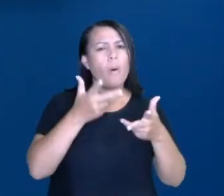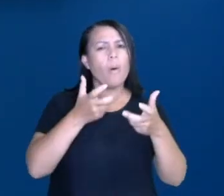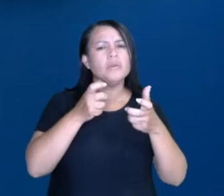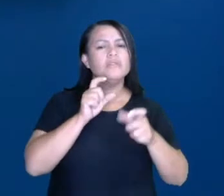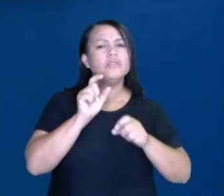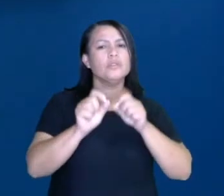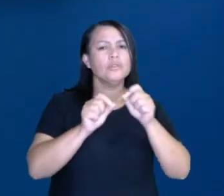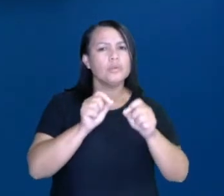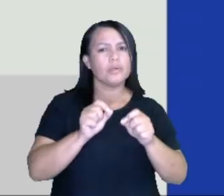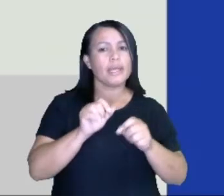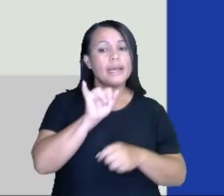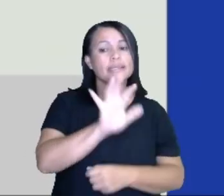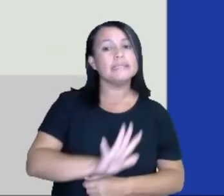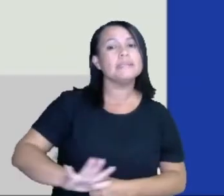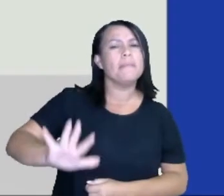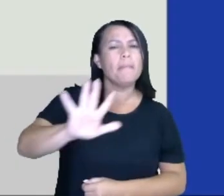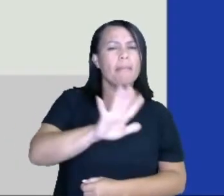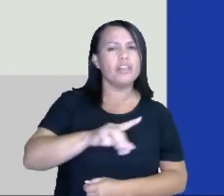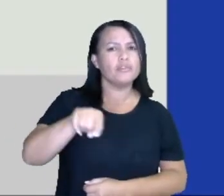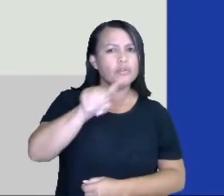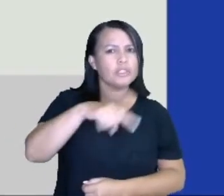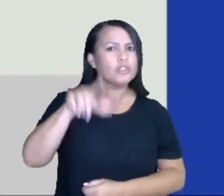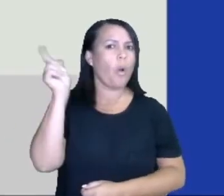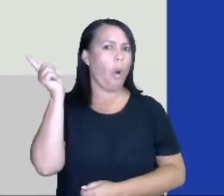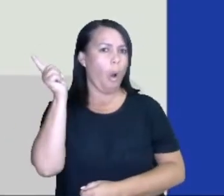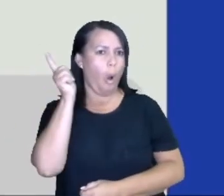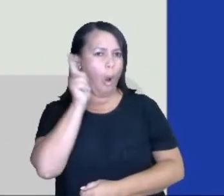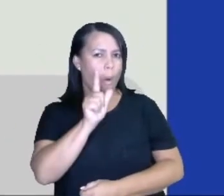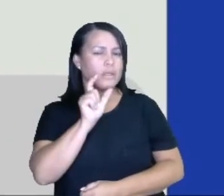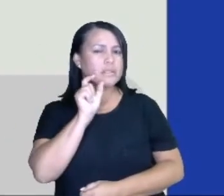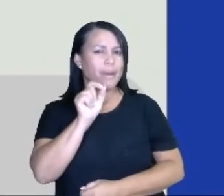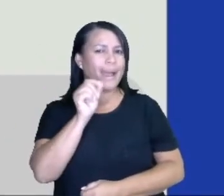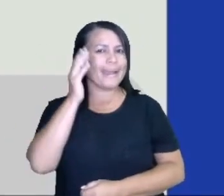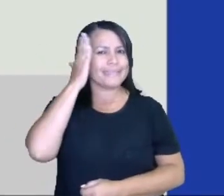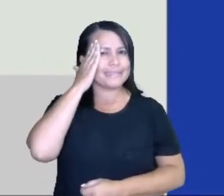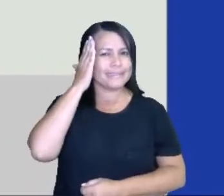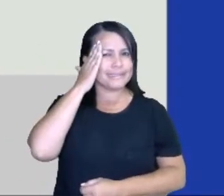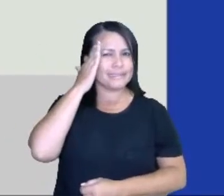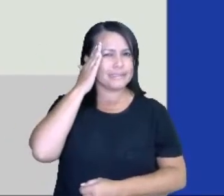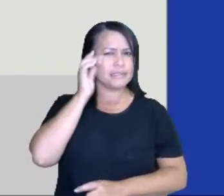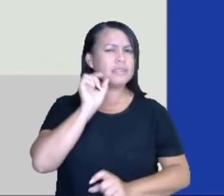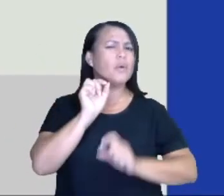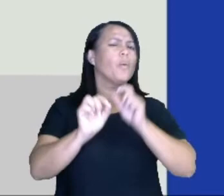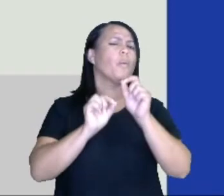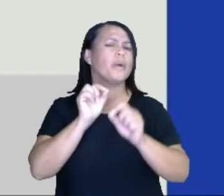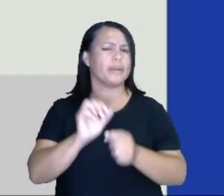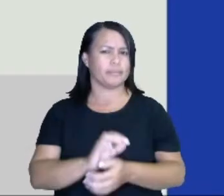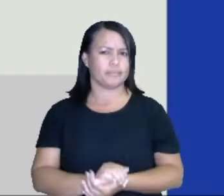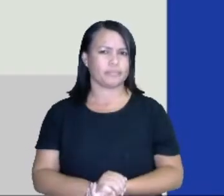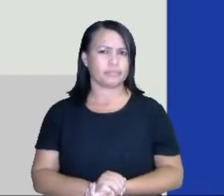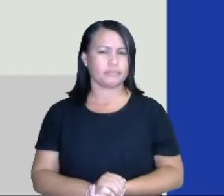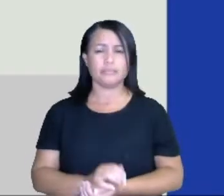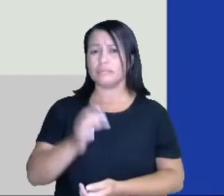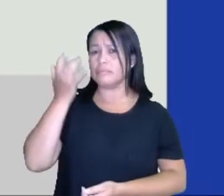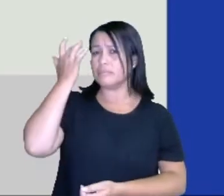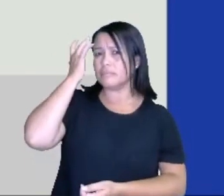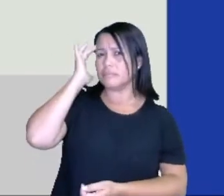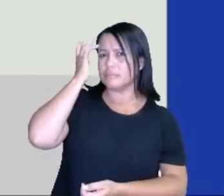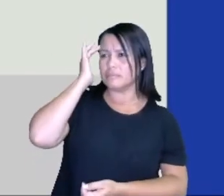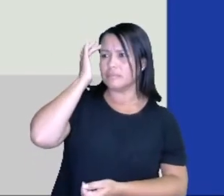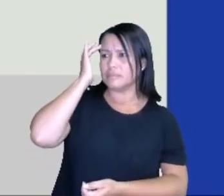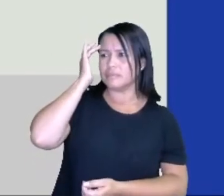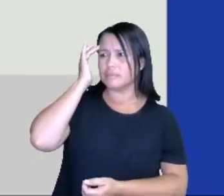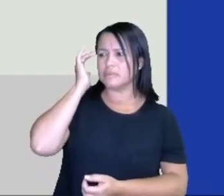Observando essas imagens, vocês conseguem entender alguma coisa? Será que